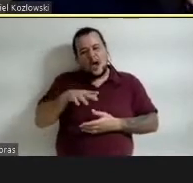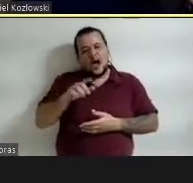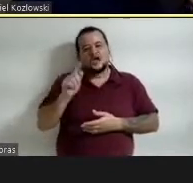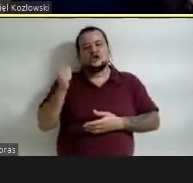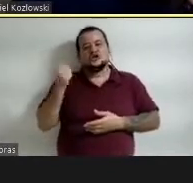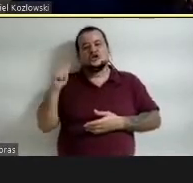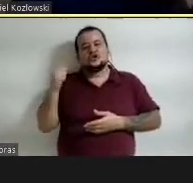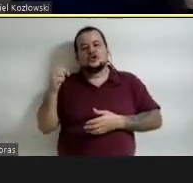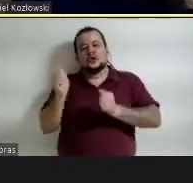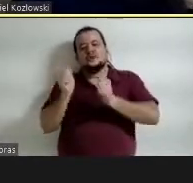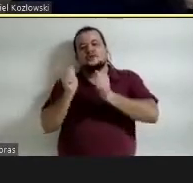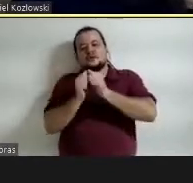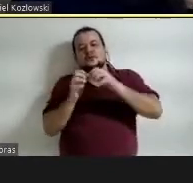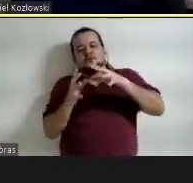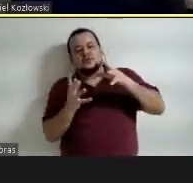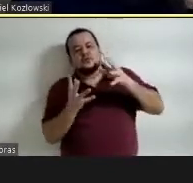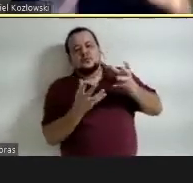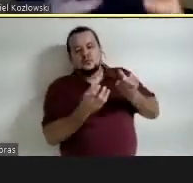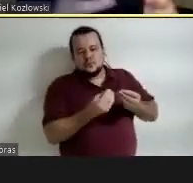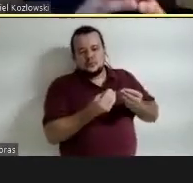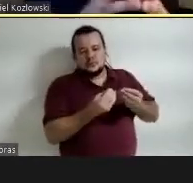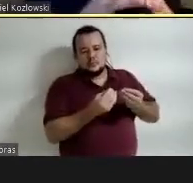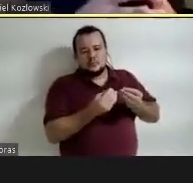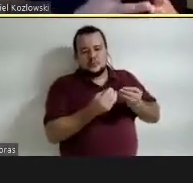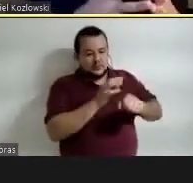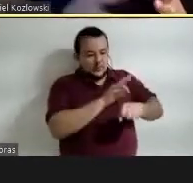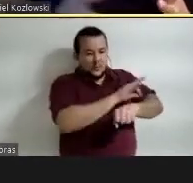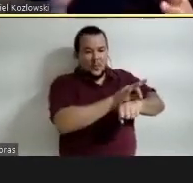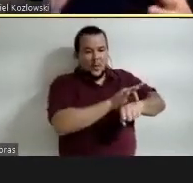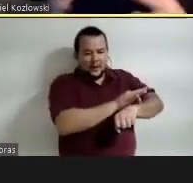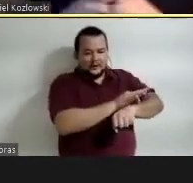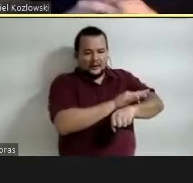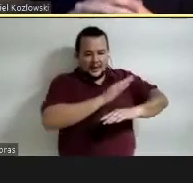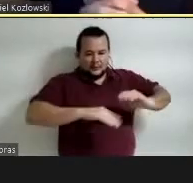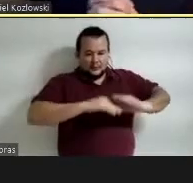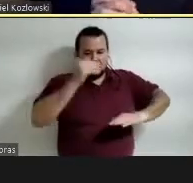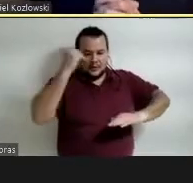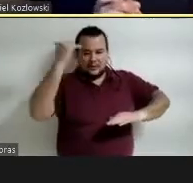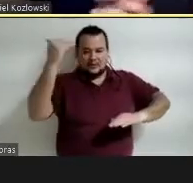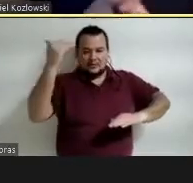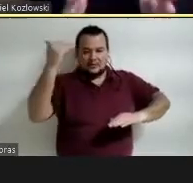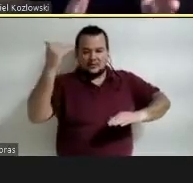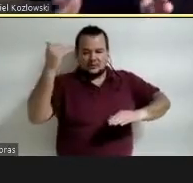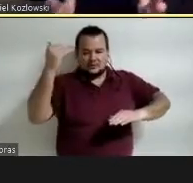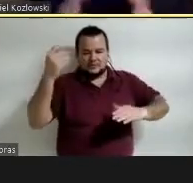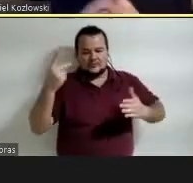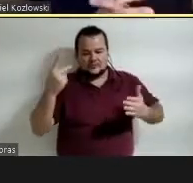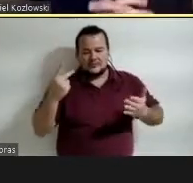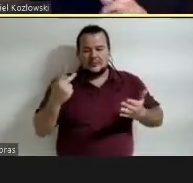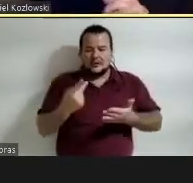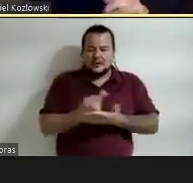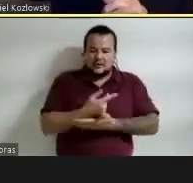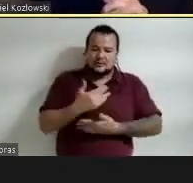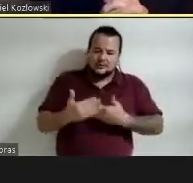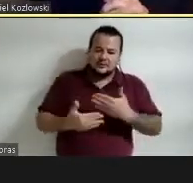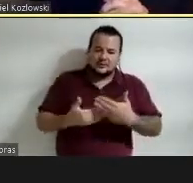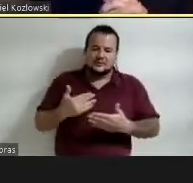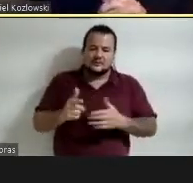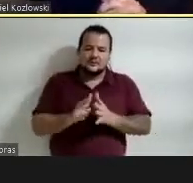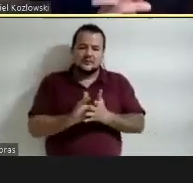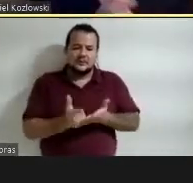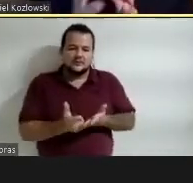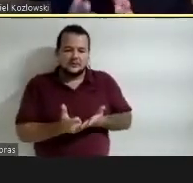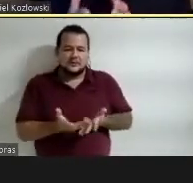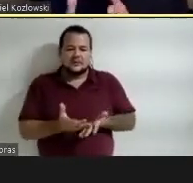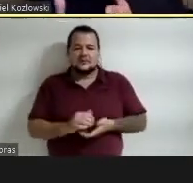seja, até para um arquiteto famoso, e isso vai acontecer ao longo do livro de vez em quando, a